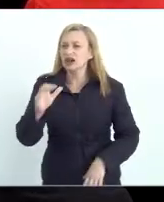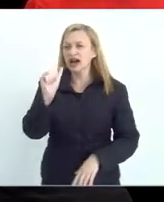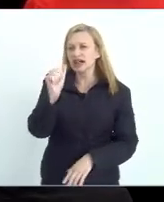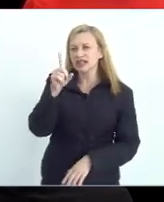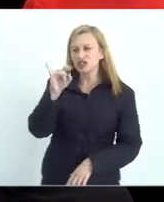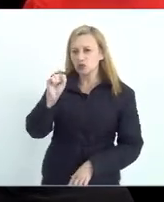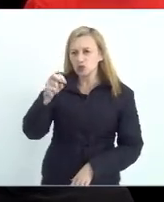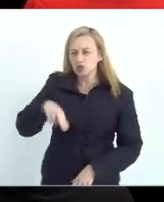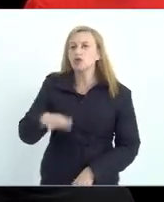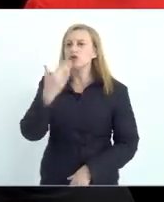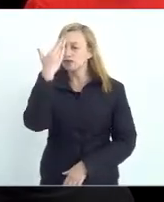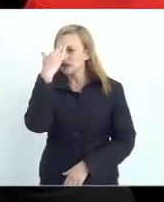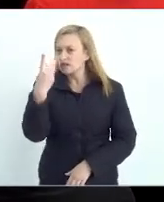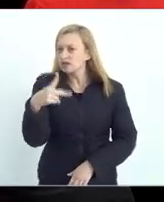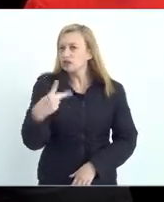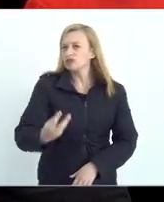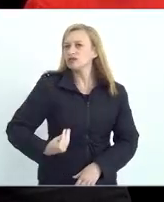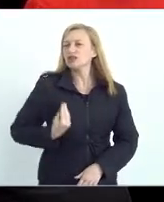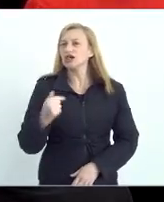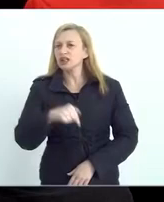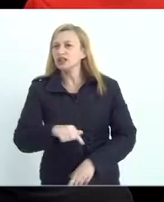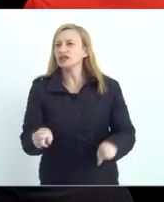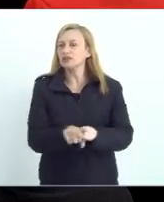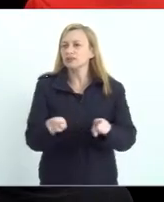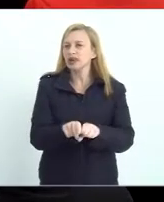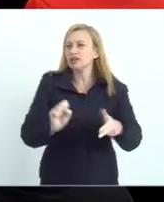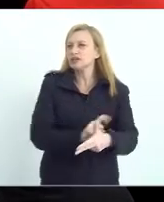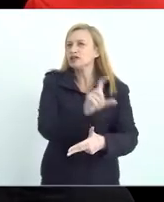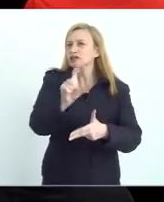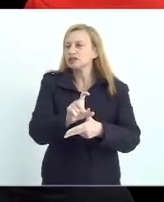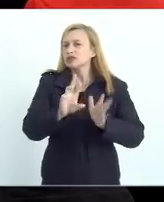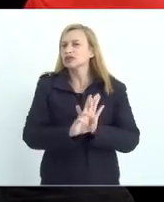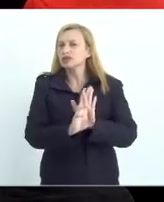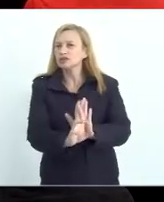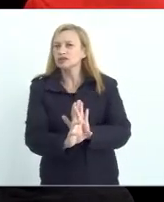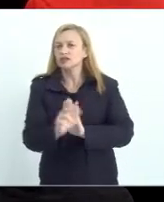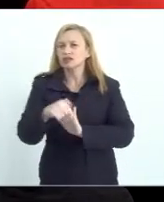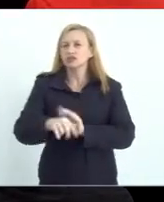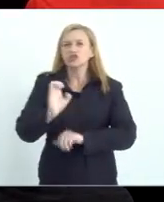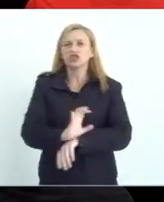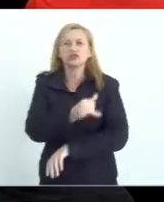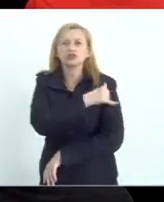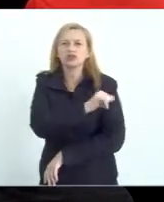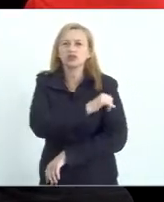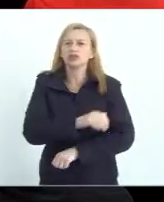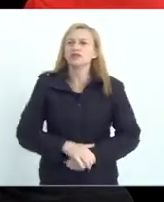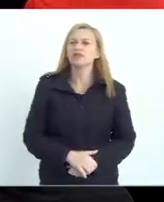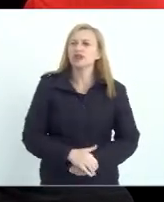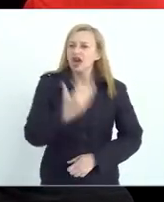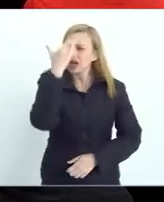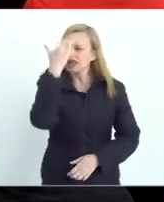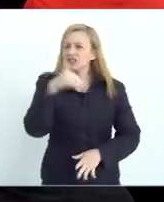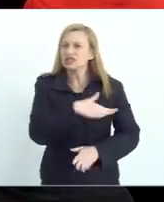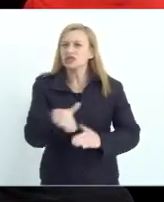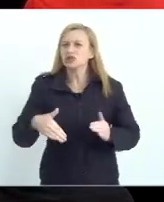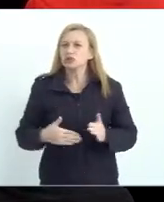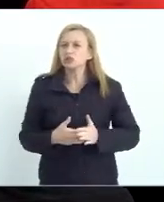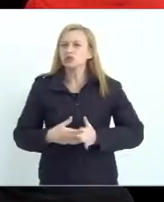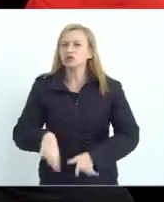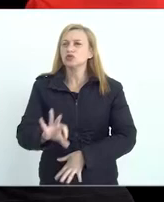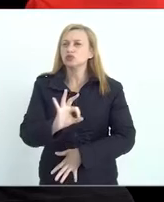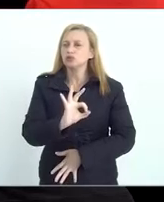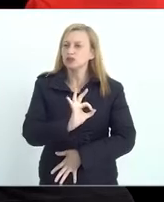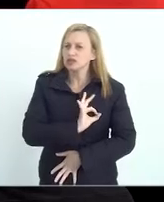obrigado pela presença também representando o poder executivo o Governo do Estado do Rio de Janeiro a agradecer a todos oficiais